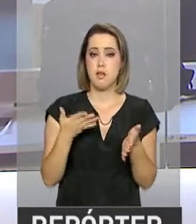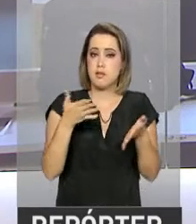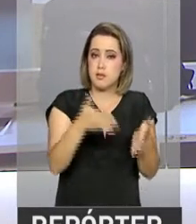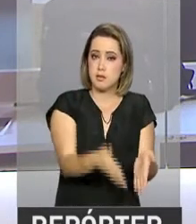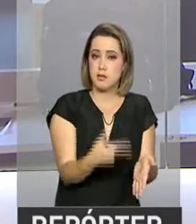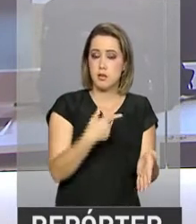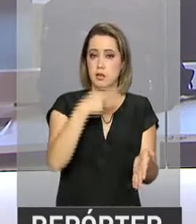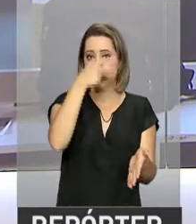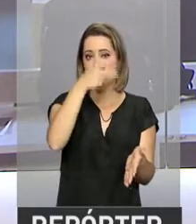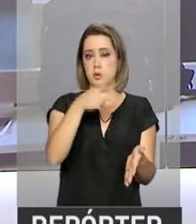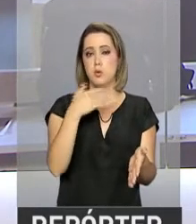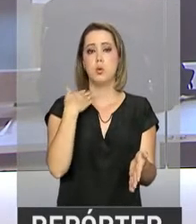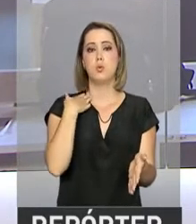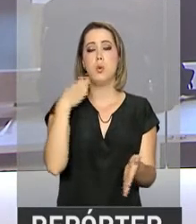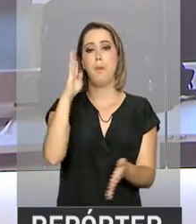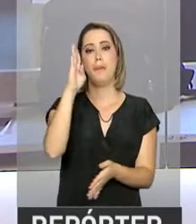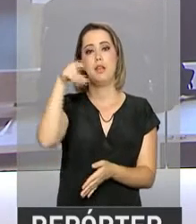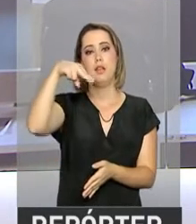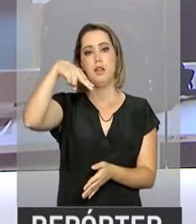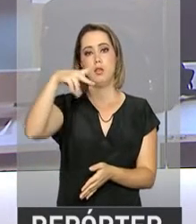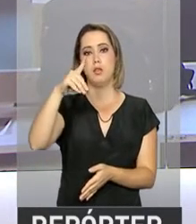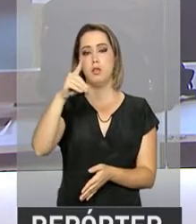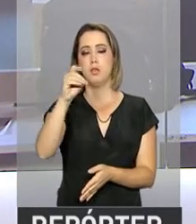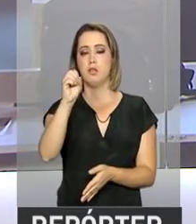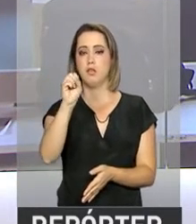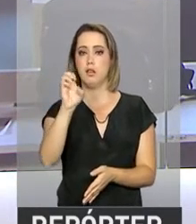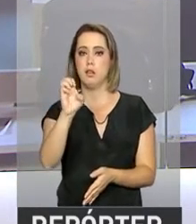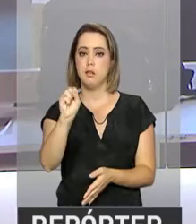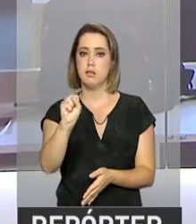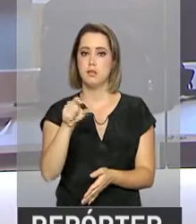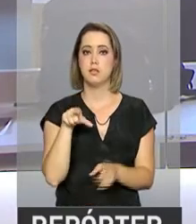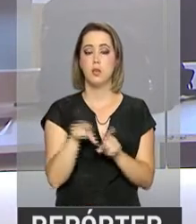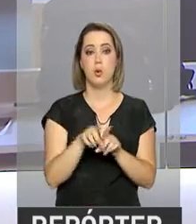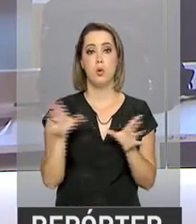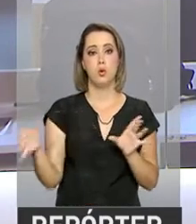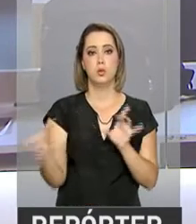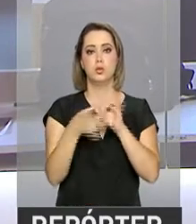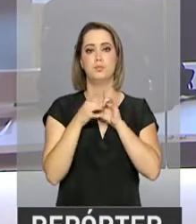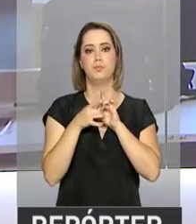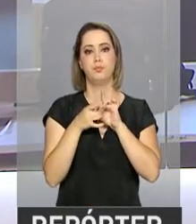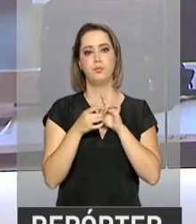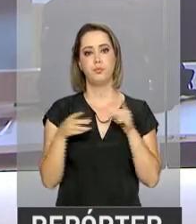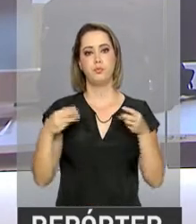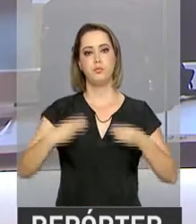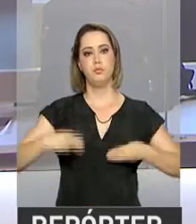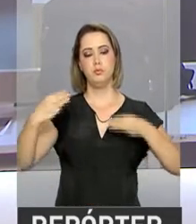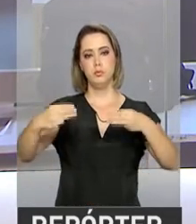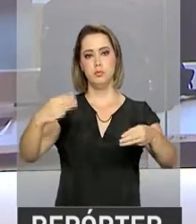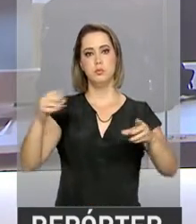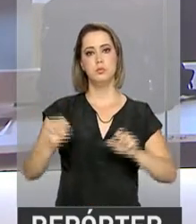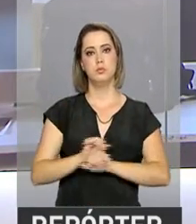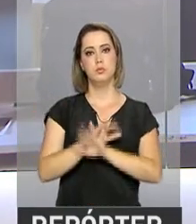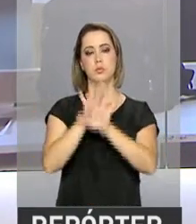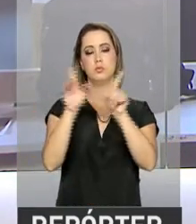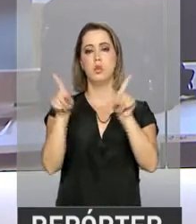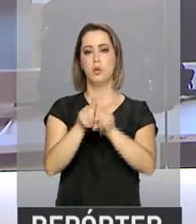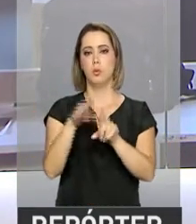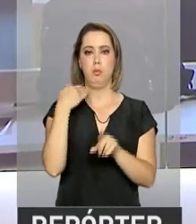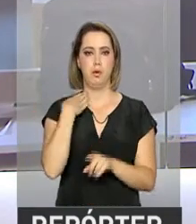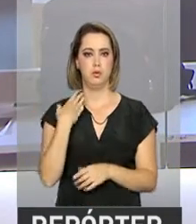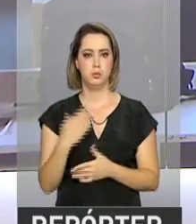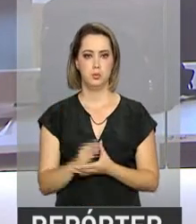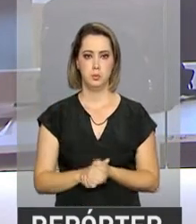desenvolvimento econômico e social uma parceria foi fechada hoje entre representantes do ministério da transparência eo